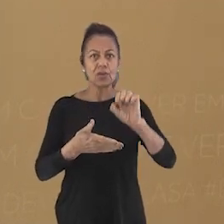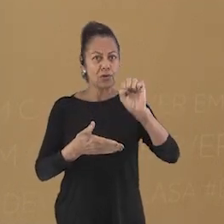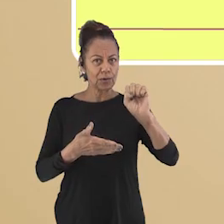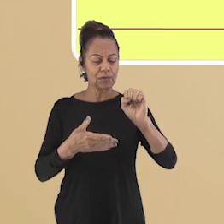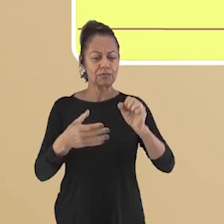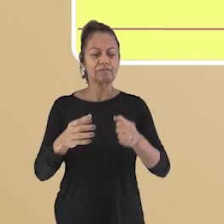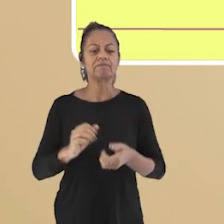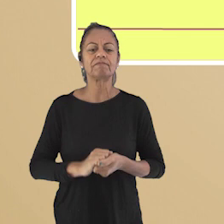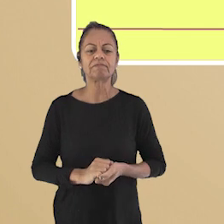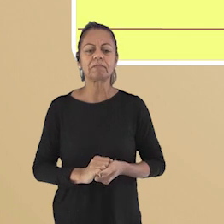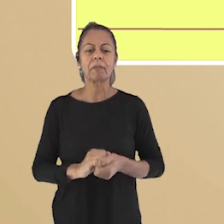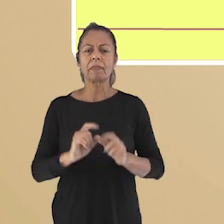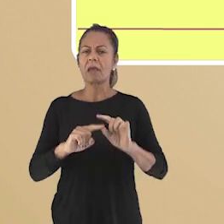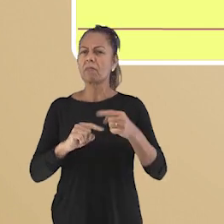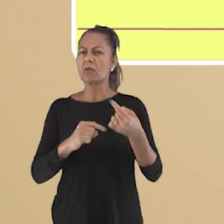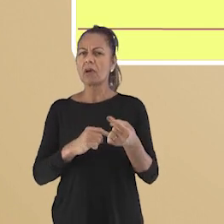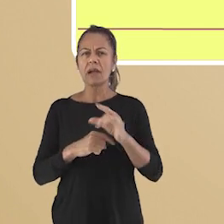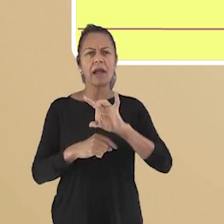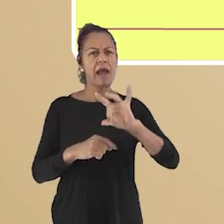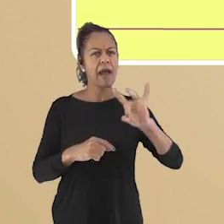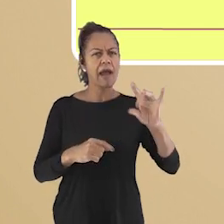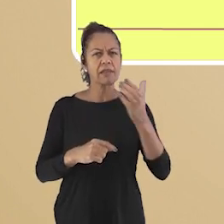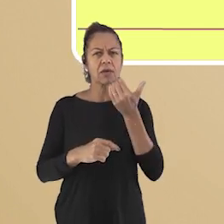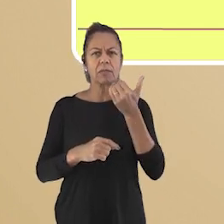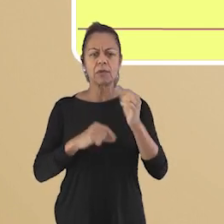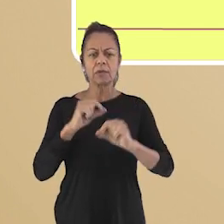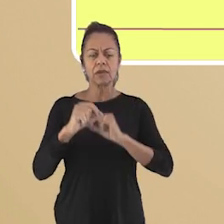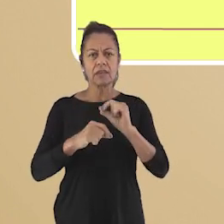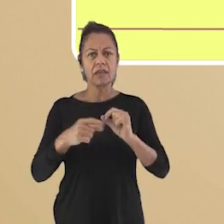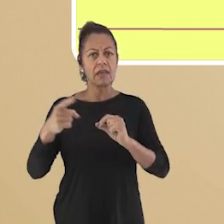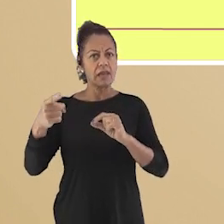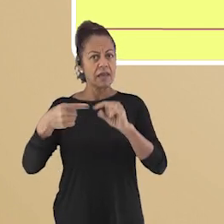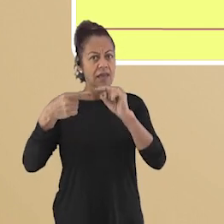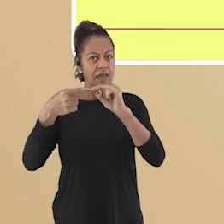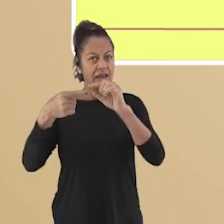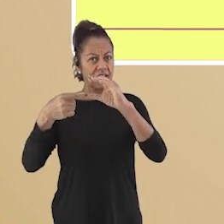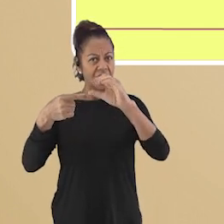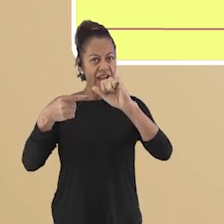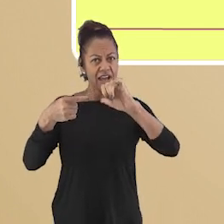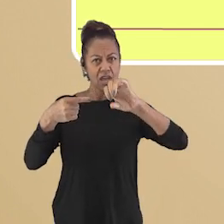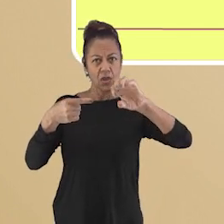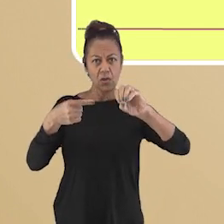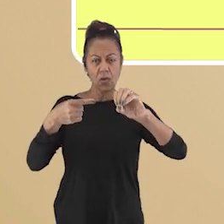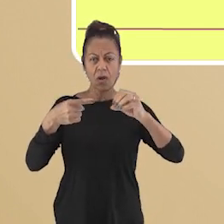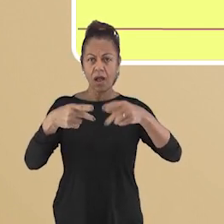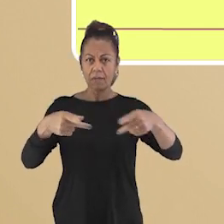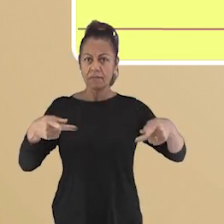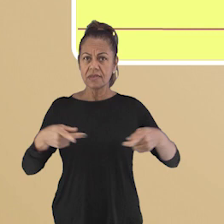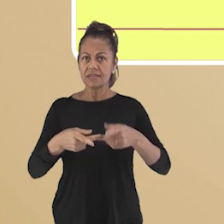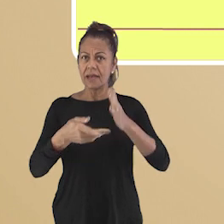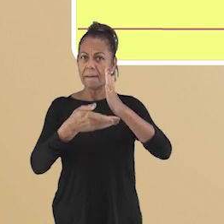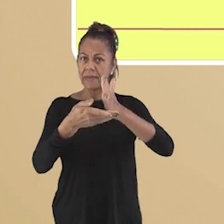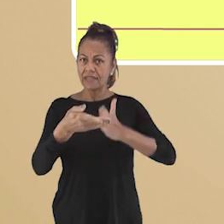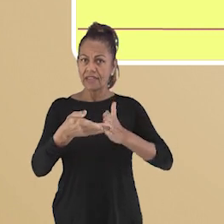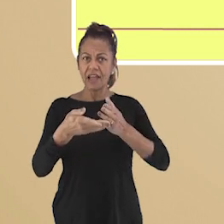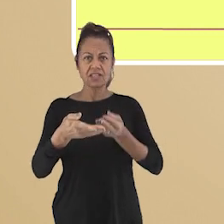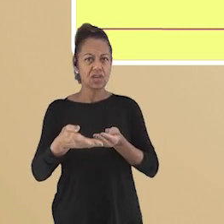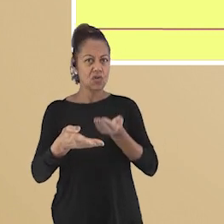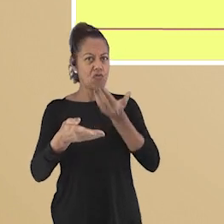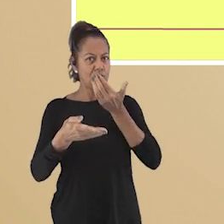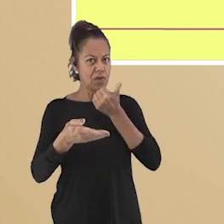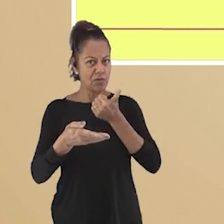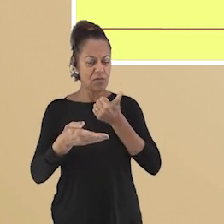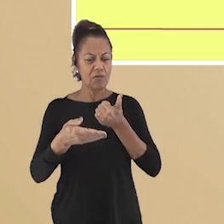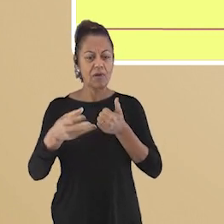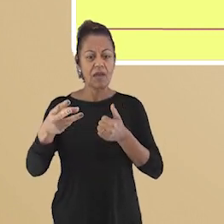quantidade. Caio comeu a metade da sua pizza. André já comeu 2 pedaços. E